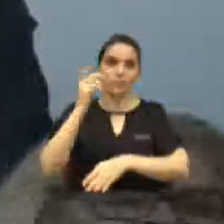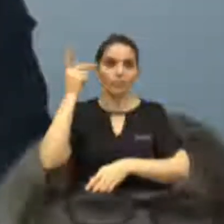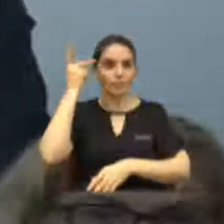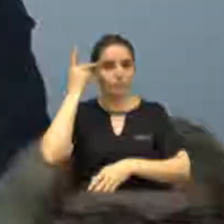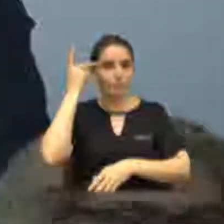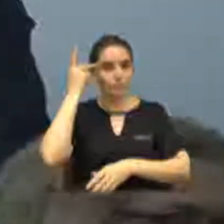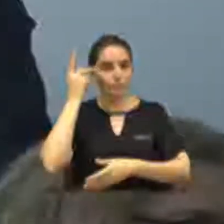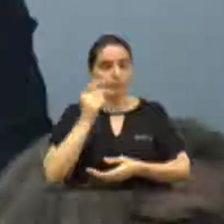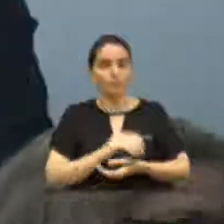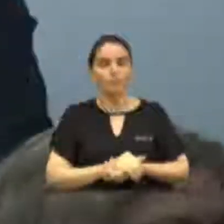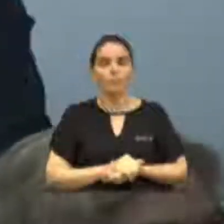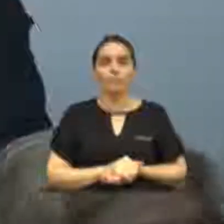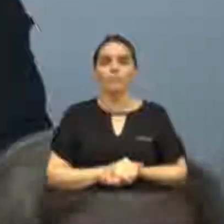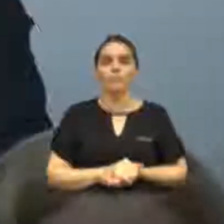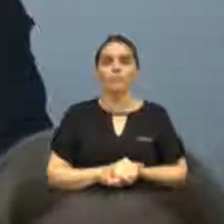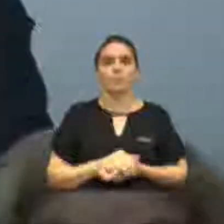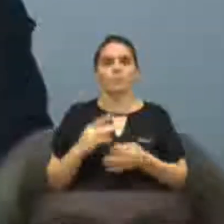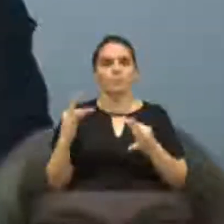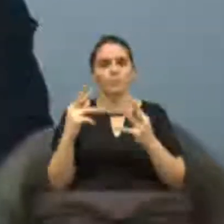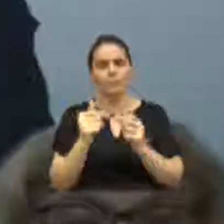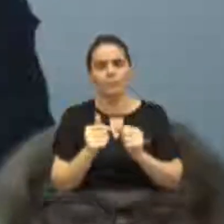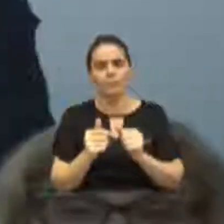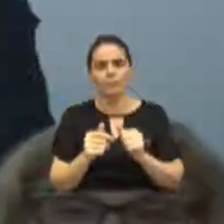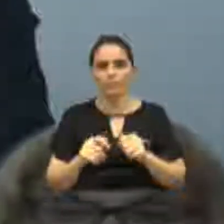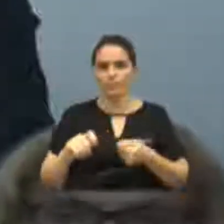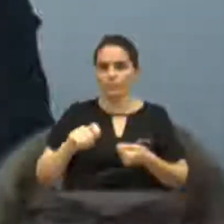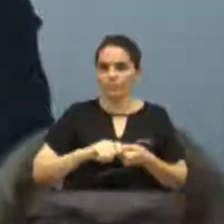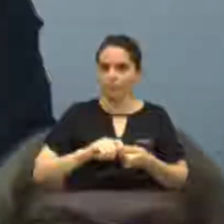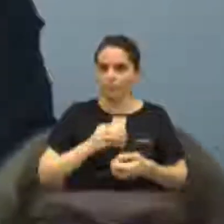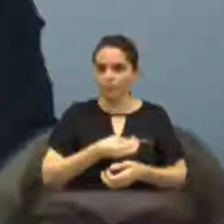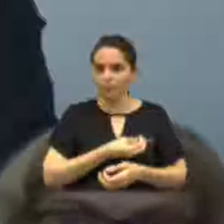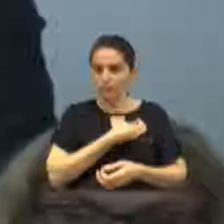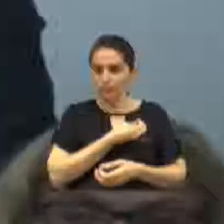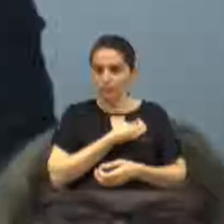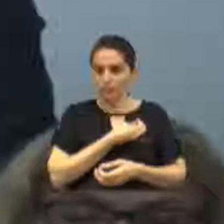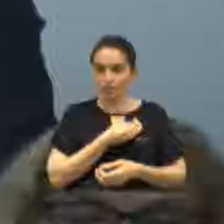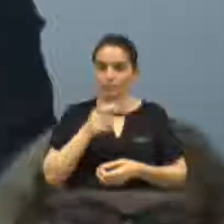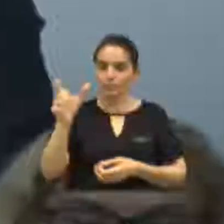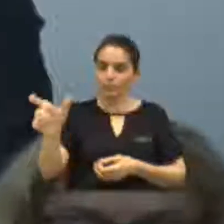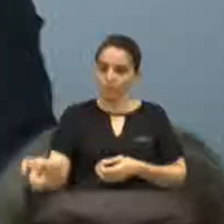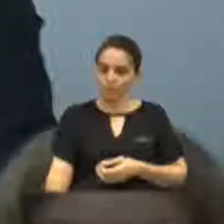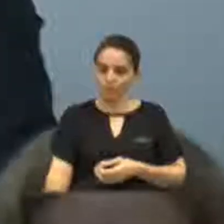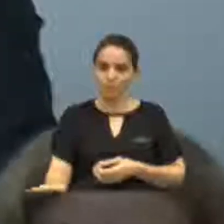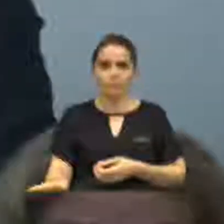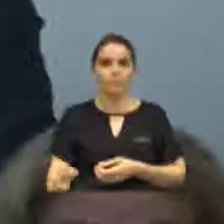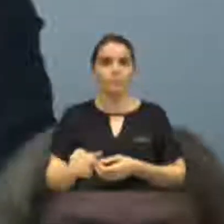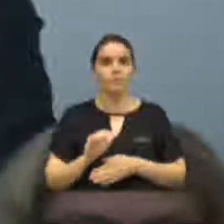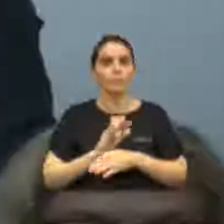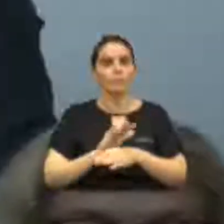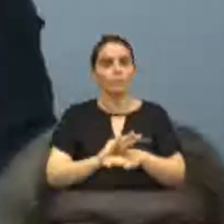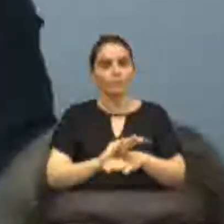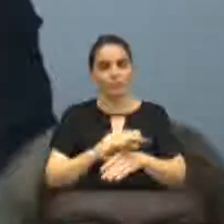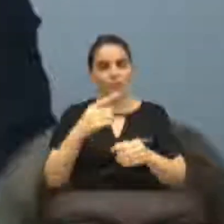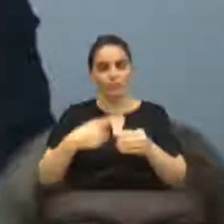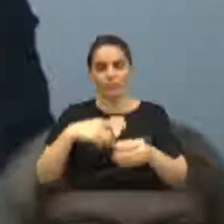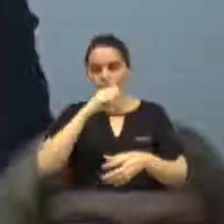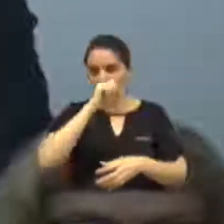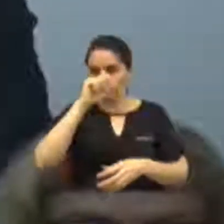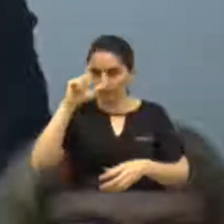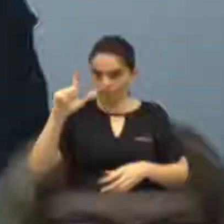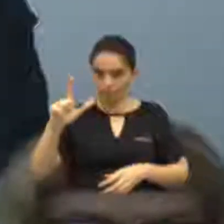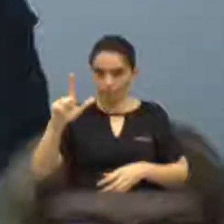Essa é a base da trajetória empreendedora e filantrópica que vive a vida em prol de fazer Limeira